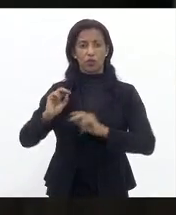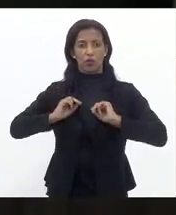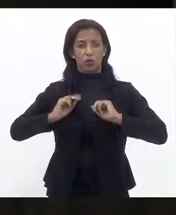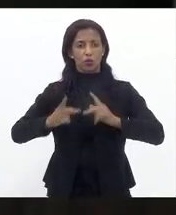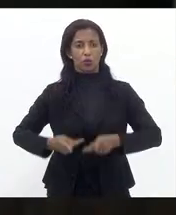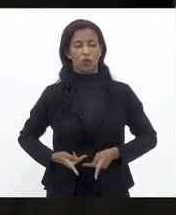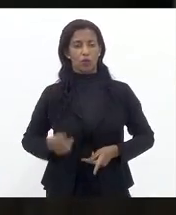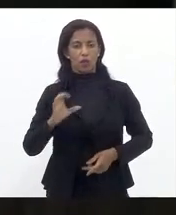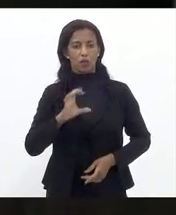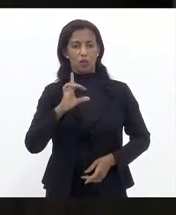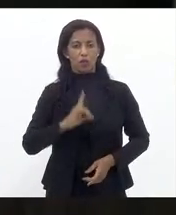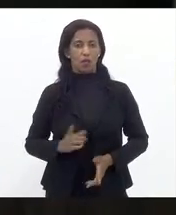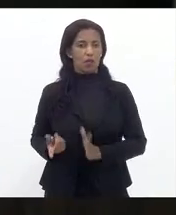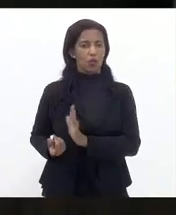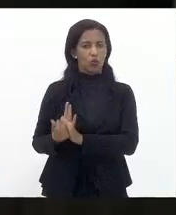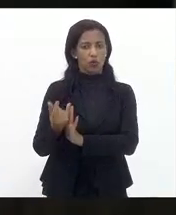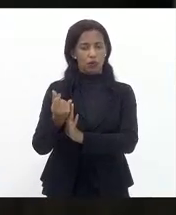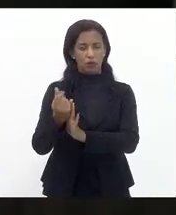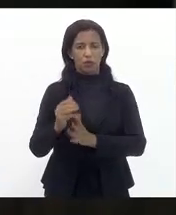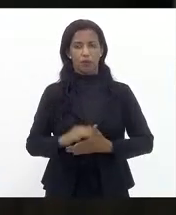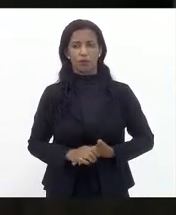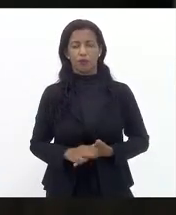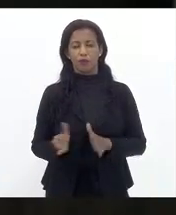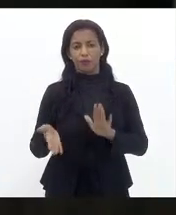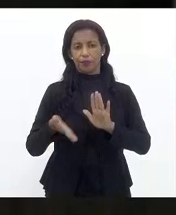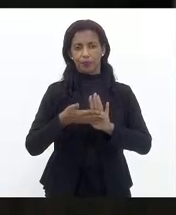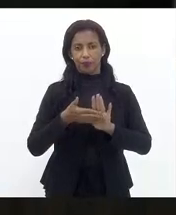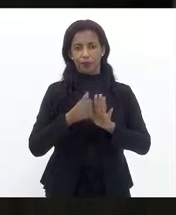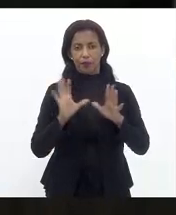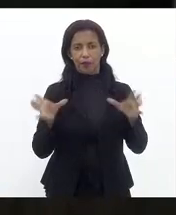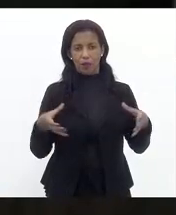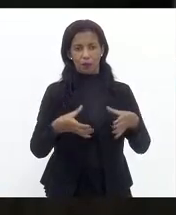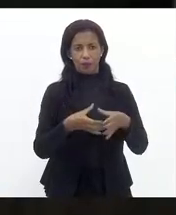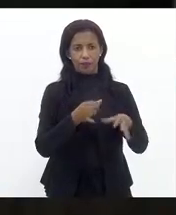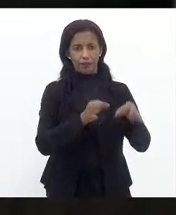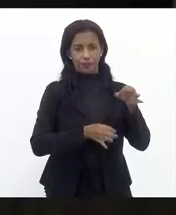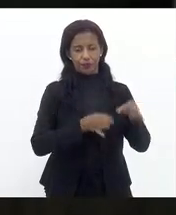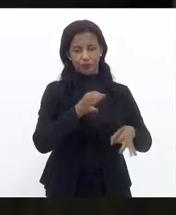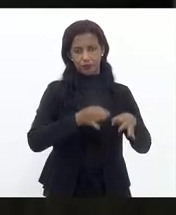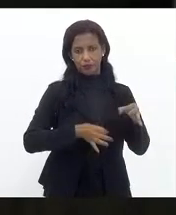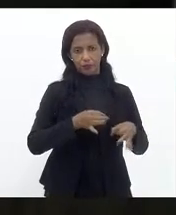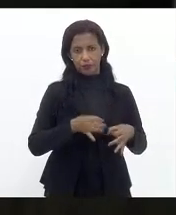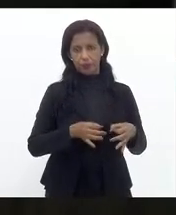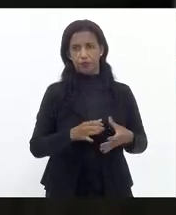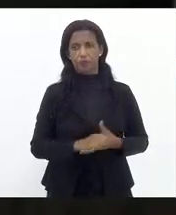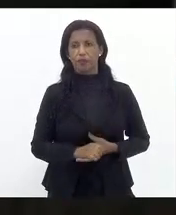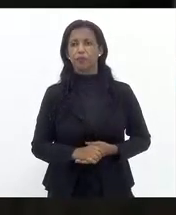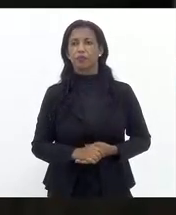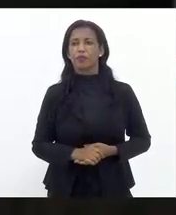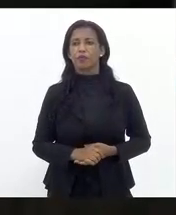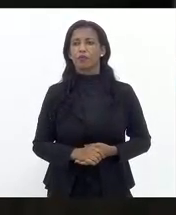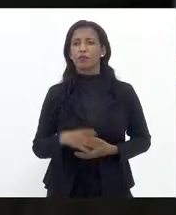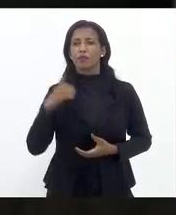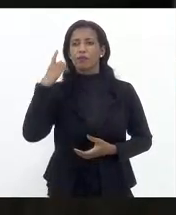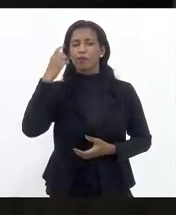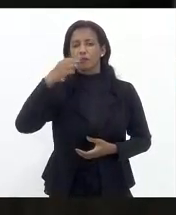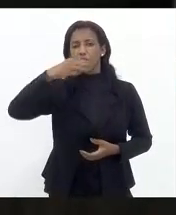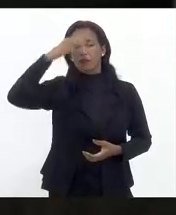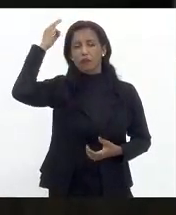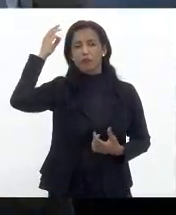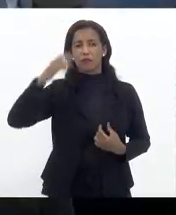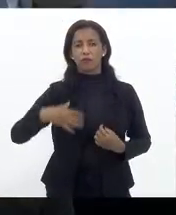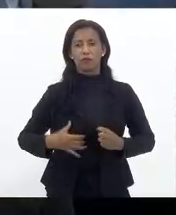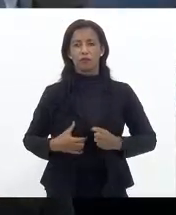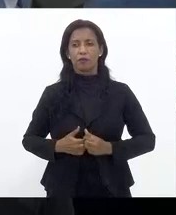e Cidadania e de Orçamento. Para emitir parecer pela Comissão de Constituição e Justiça, deputado Márcio